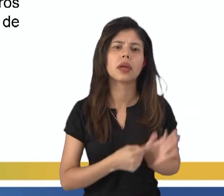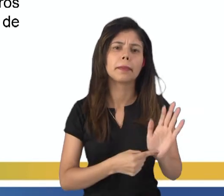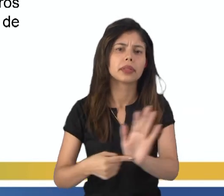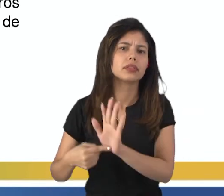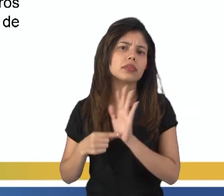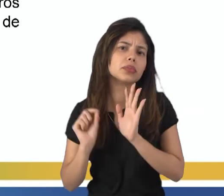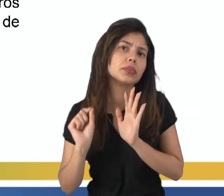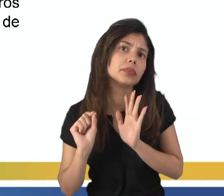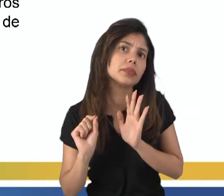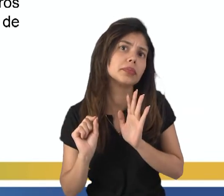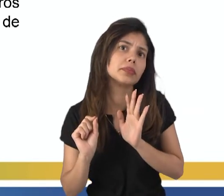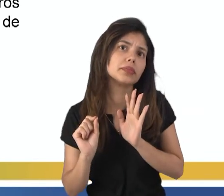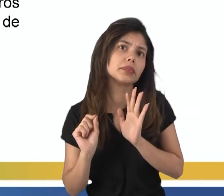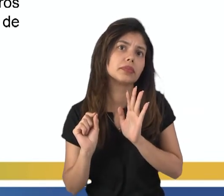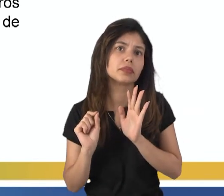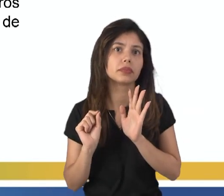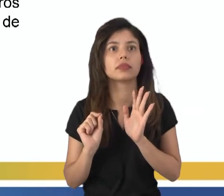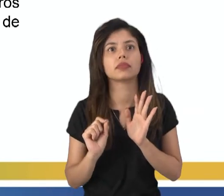quê?